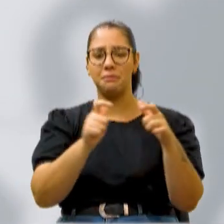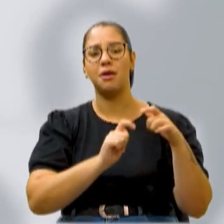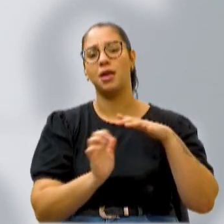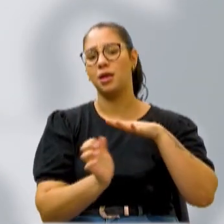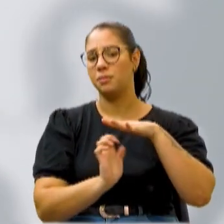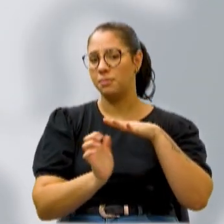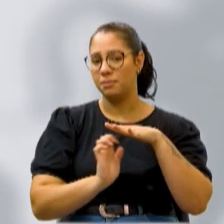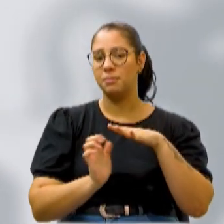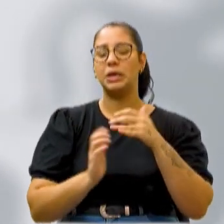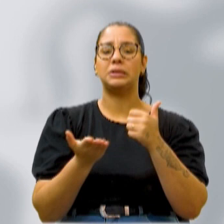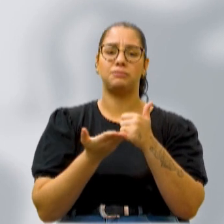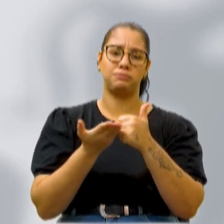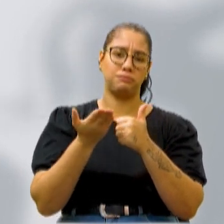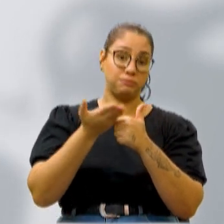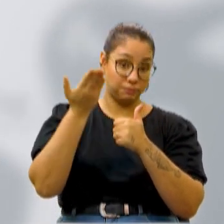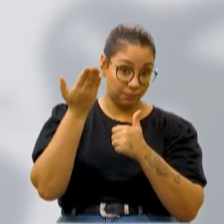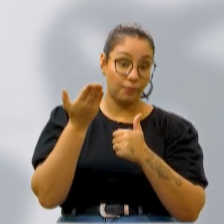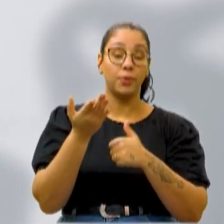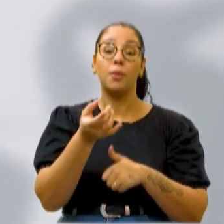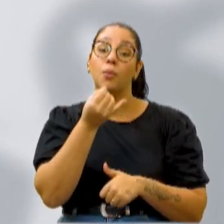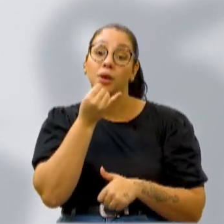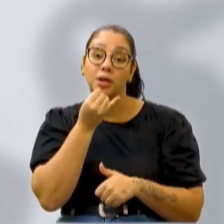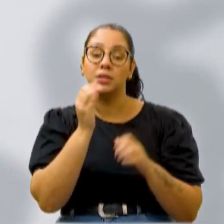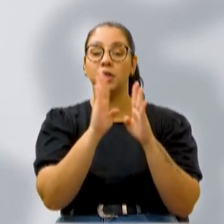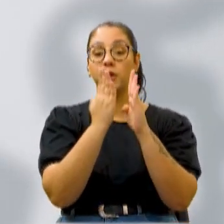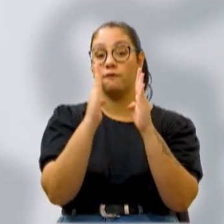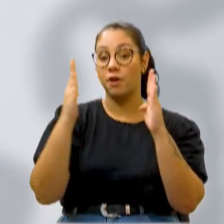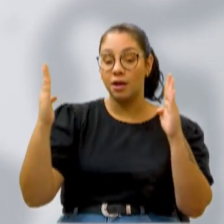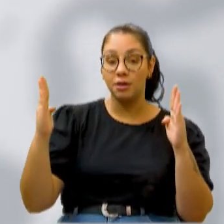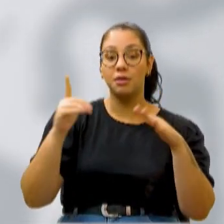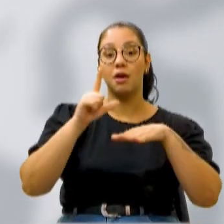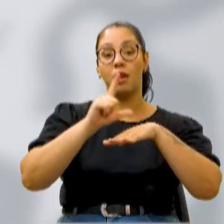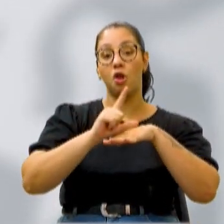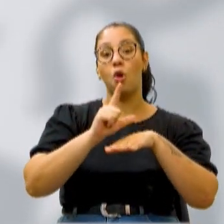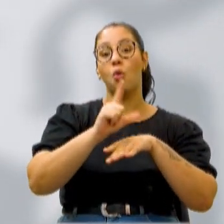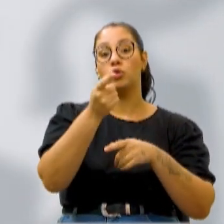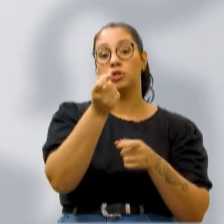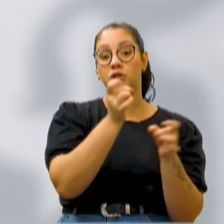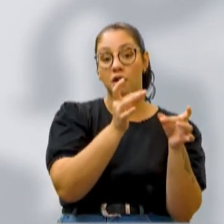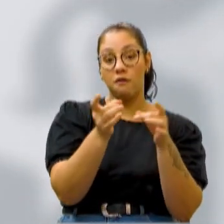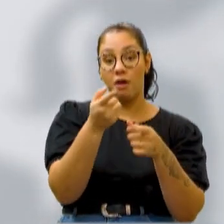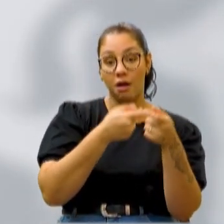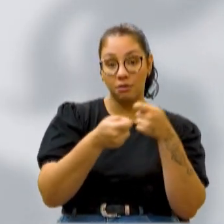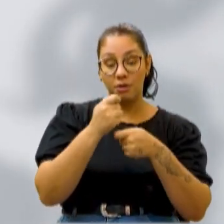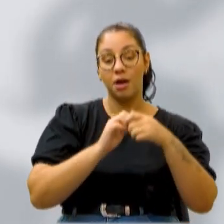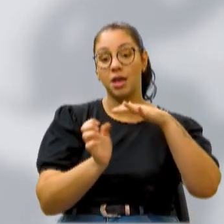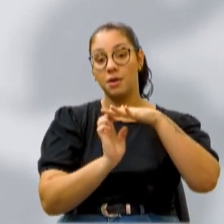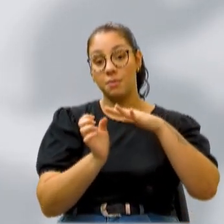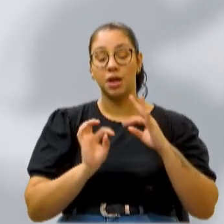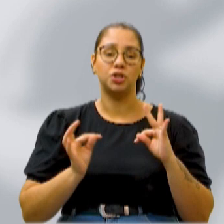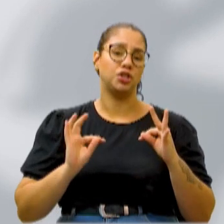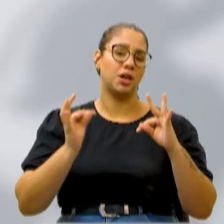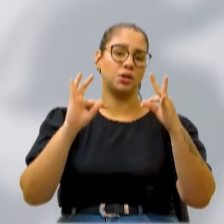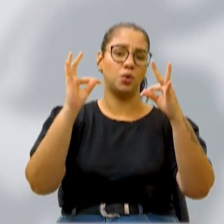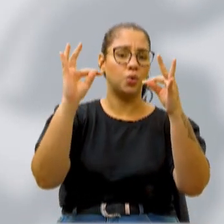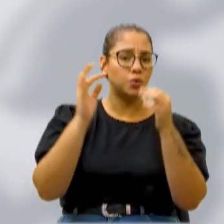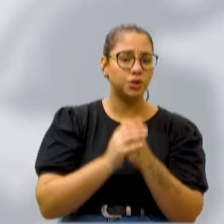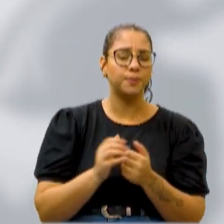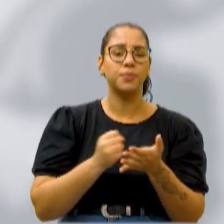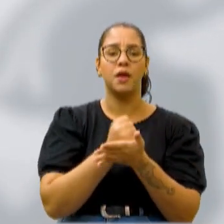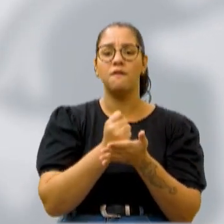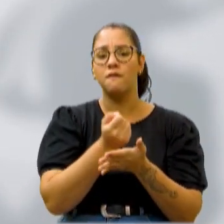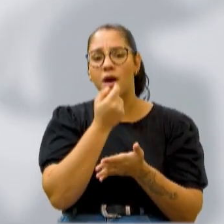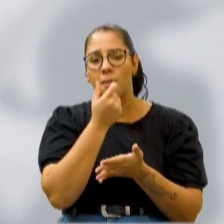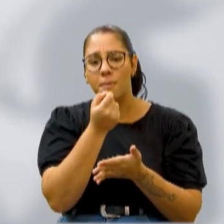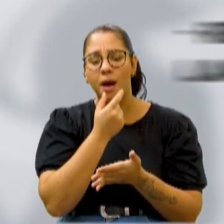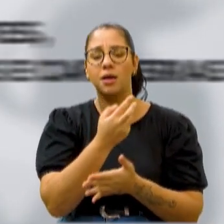atuar em empresas de pequeno, médio e grande porte, como por exemplo, livraria, lojas comerciais, empresas de